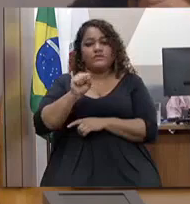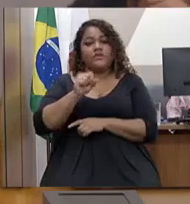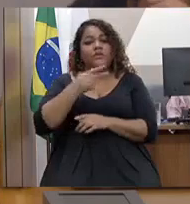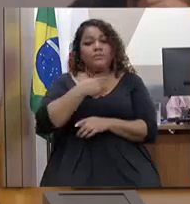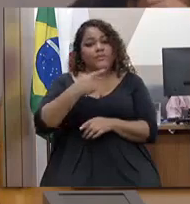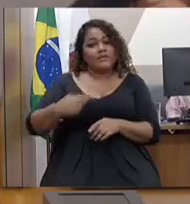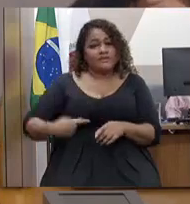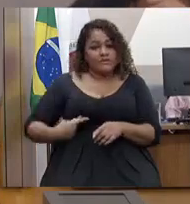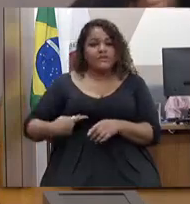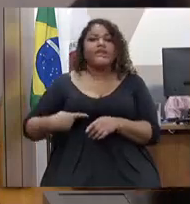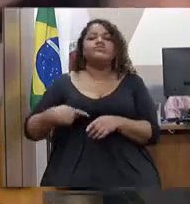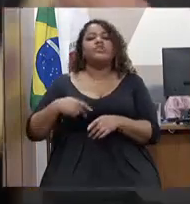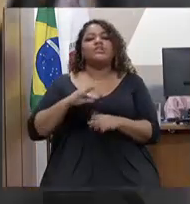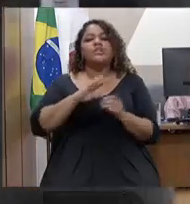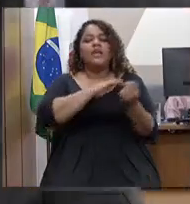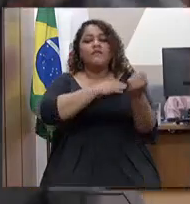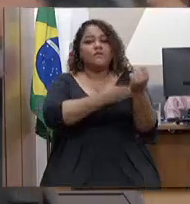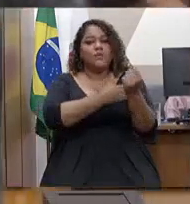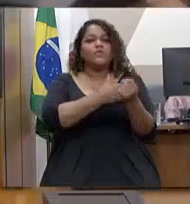Gerais